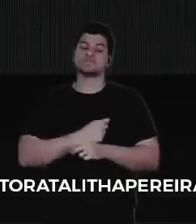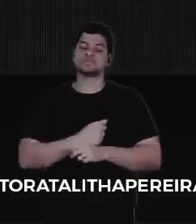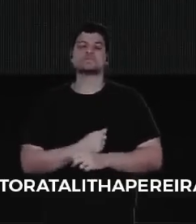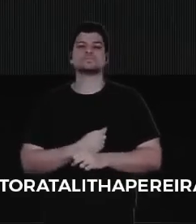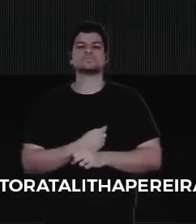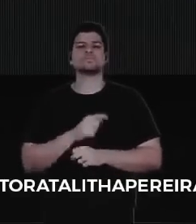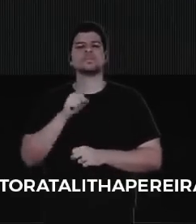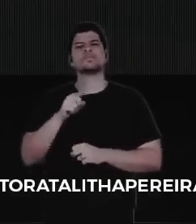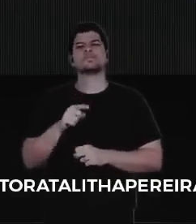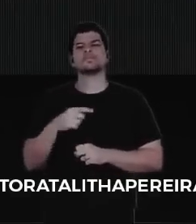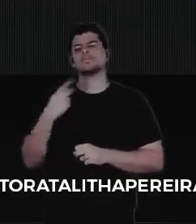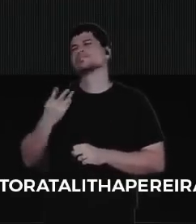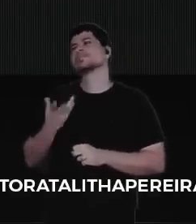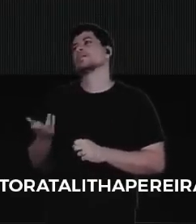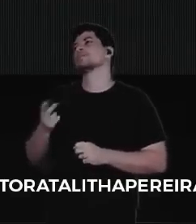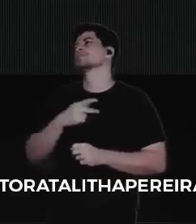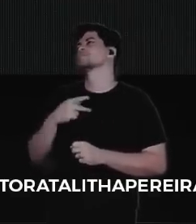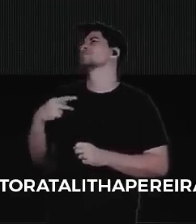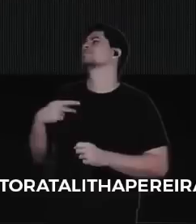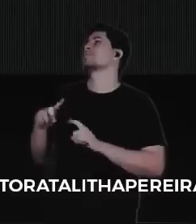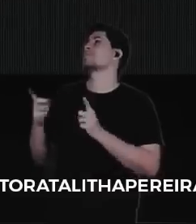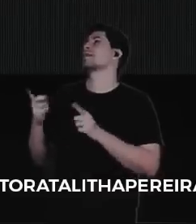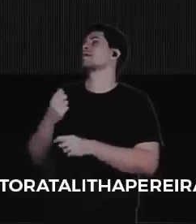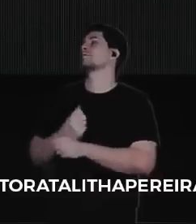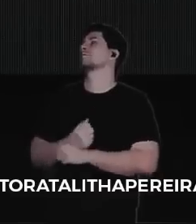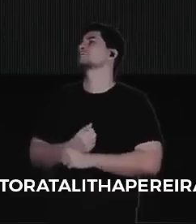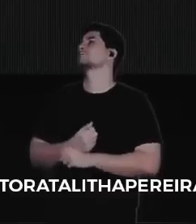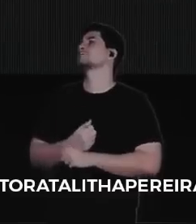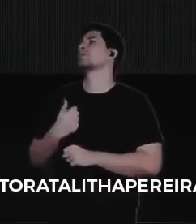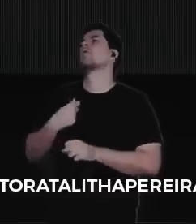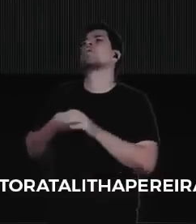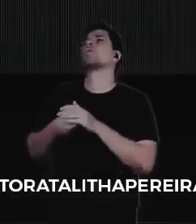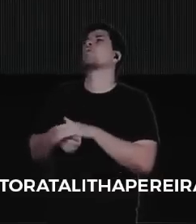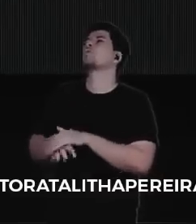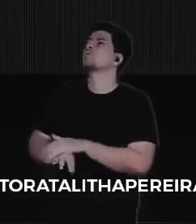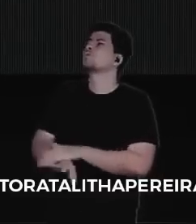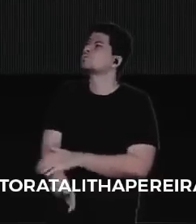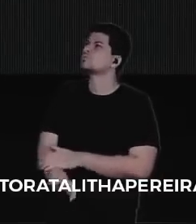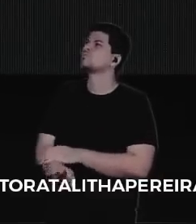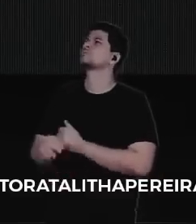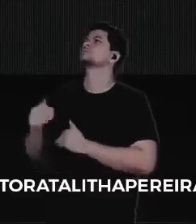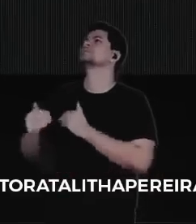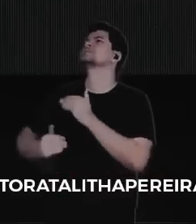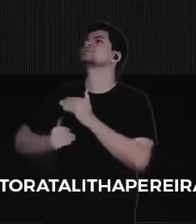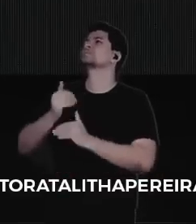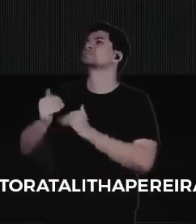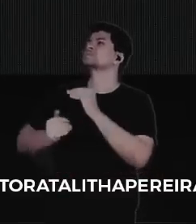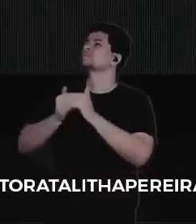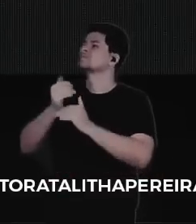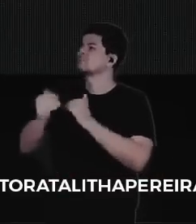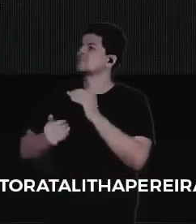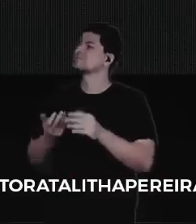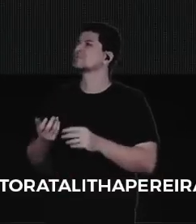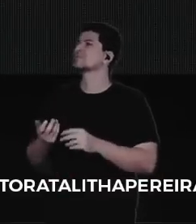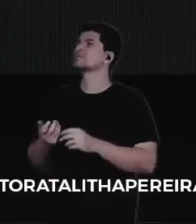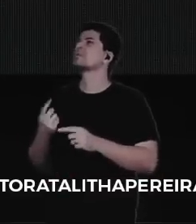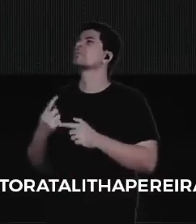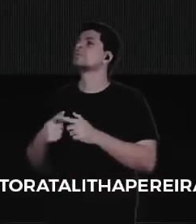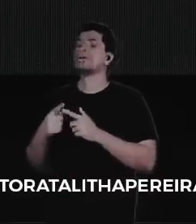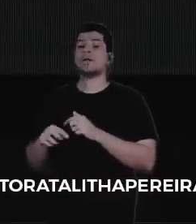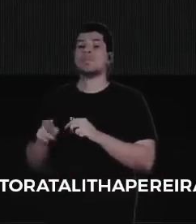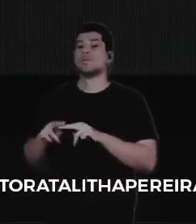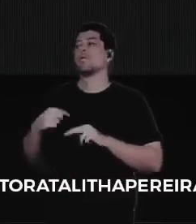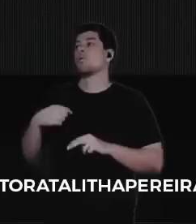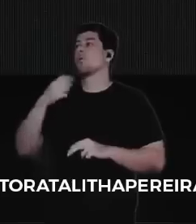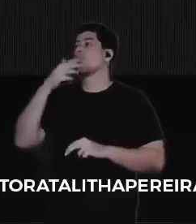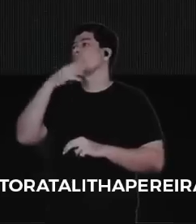E você diga assim: ah, pastor, mas é porque esse hábito foi desenvolvido por mim, sabe por quê? Por causa do meu pai,